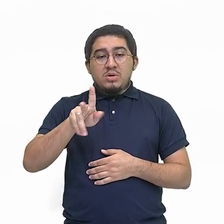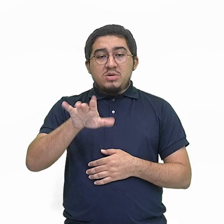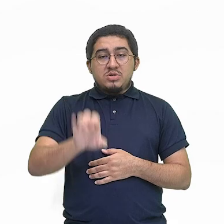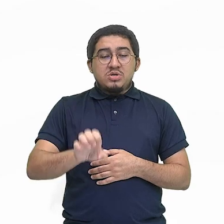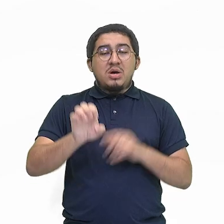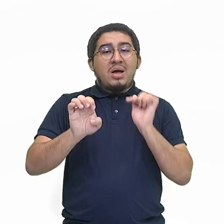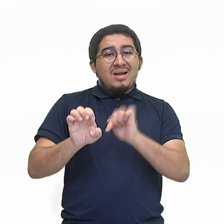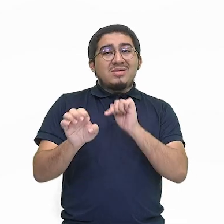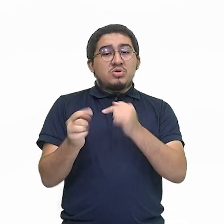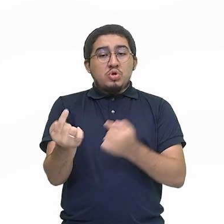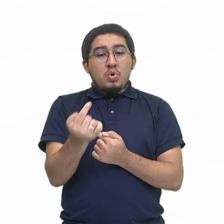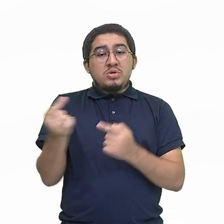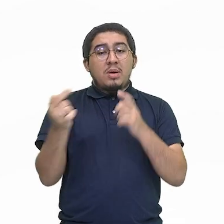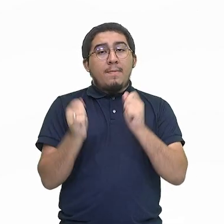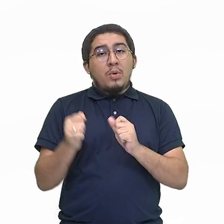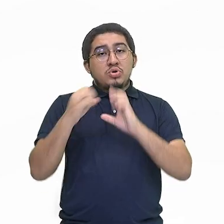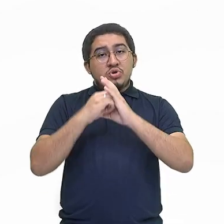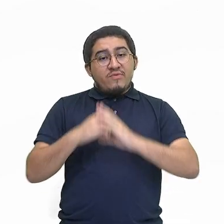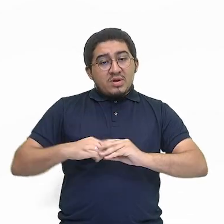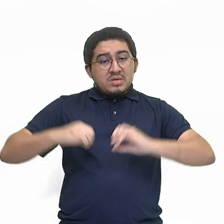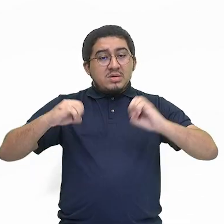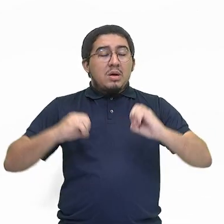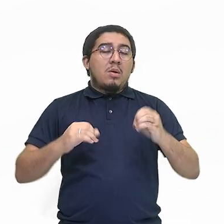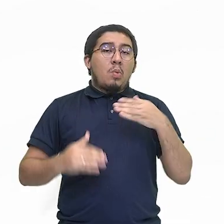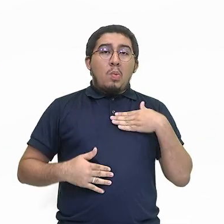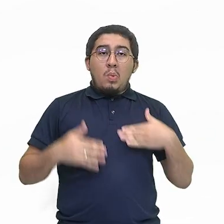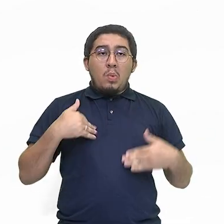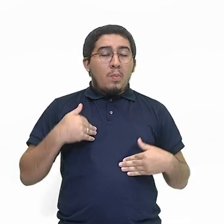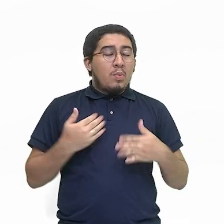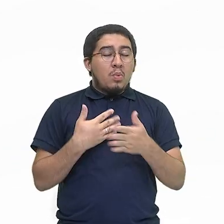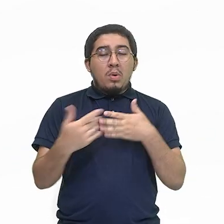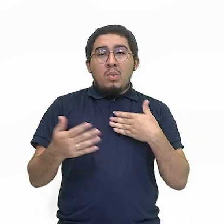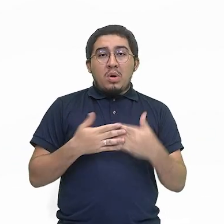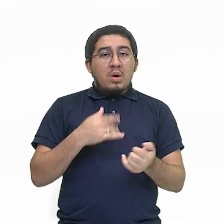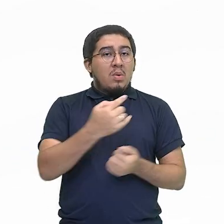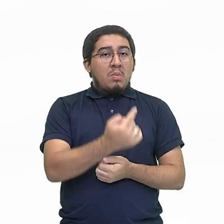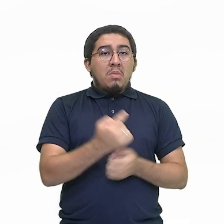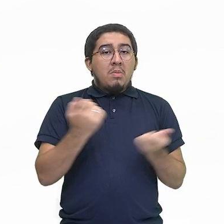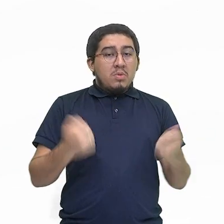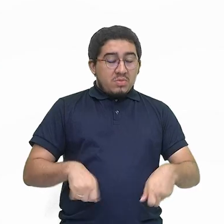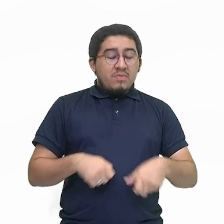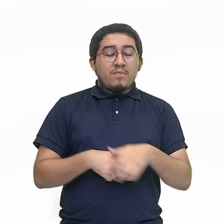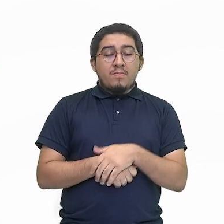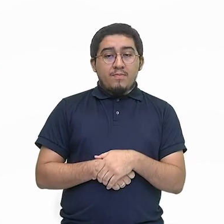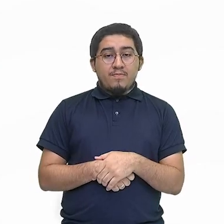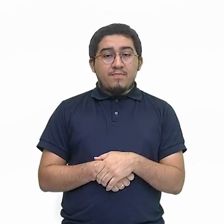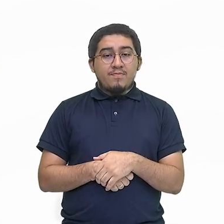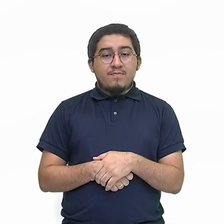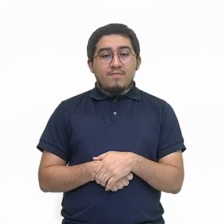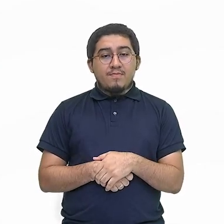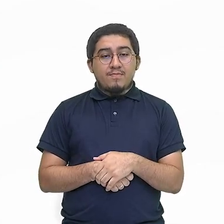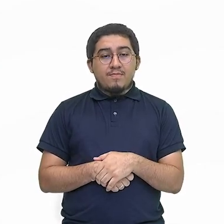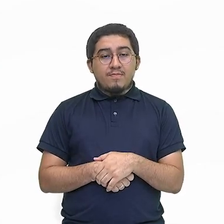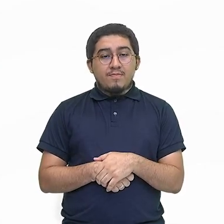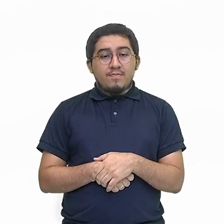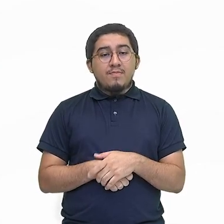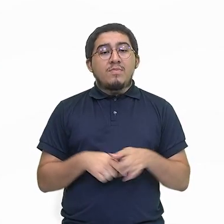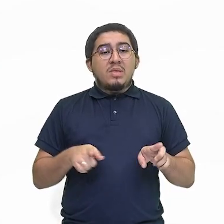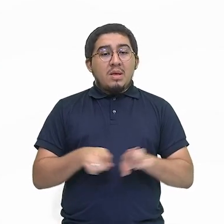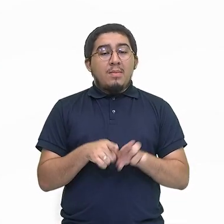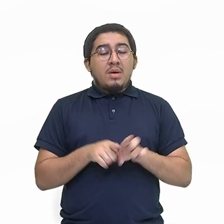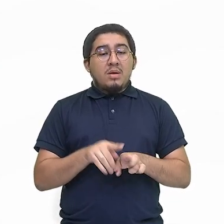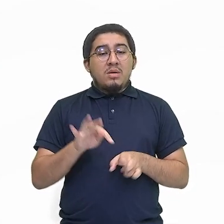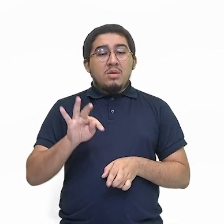em qualquer célula do corpo daquele organismo em desenvolvimento. São as chamadas células tronco embrionárias